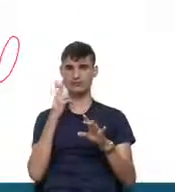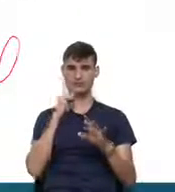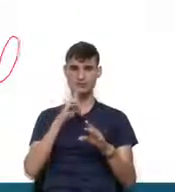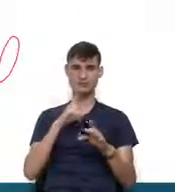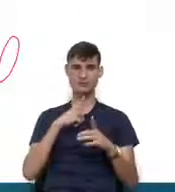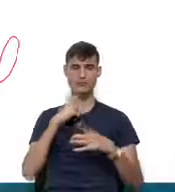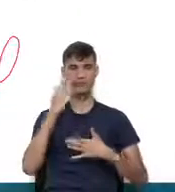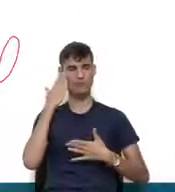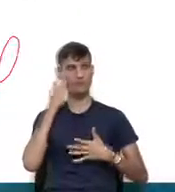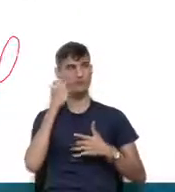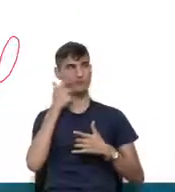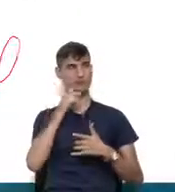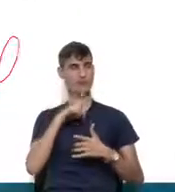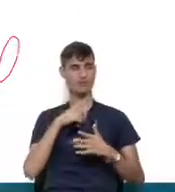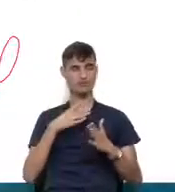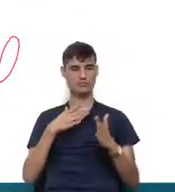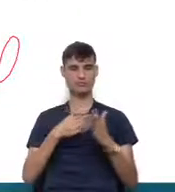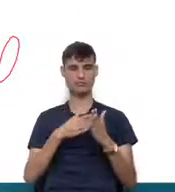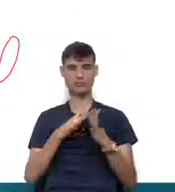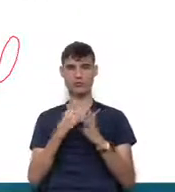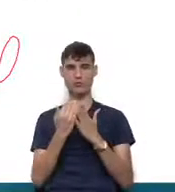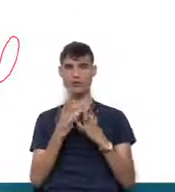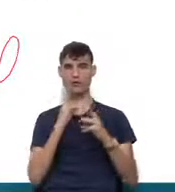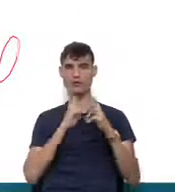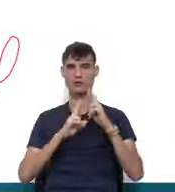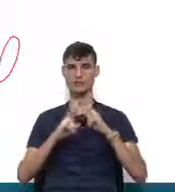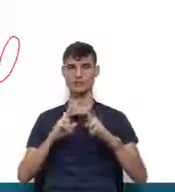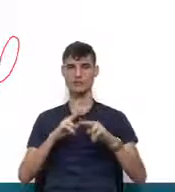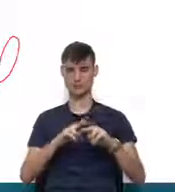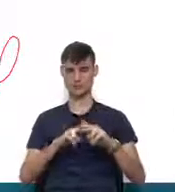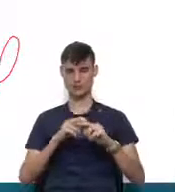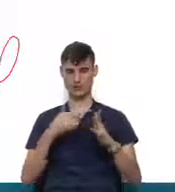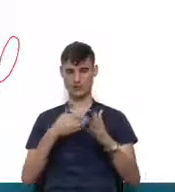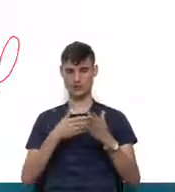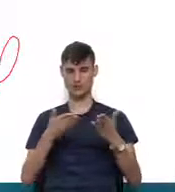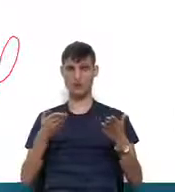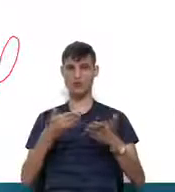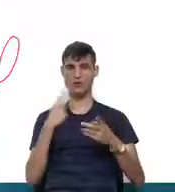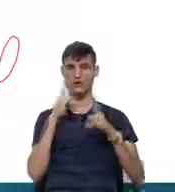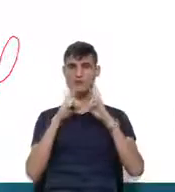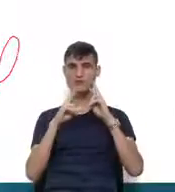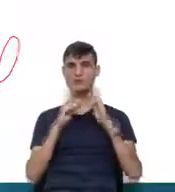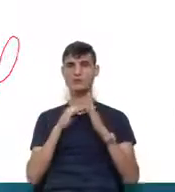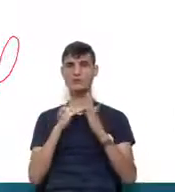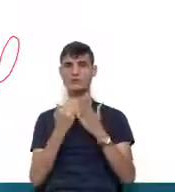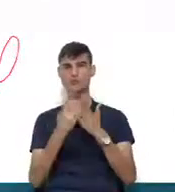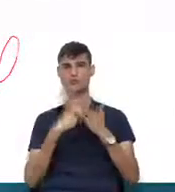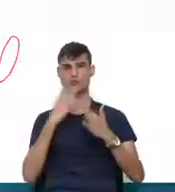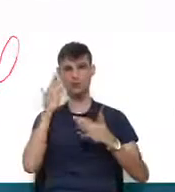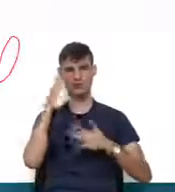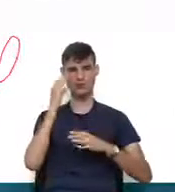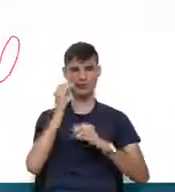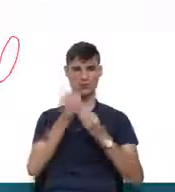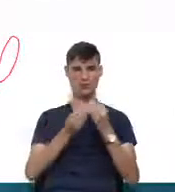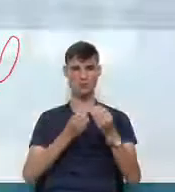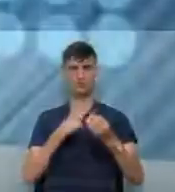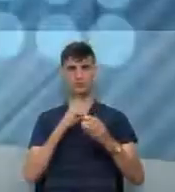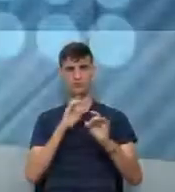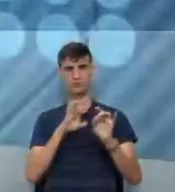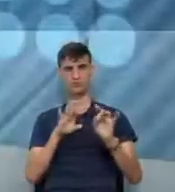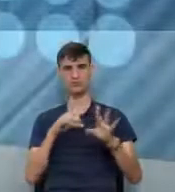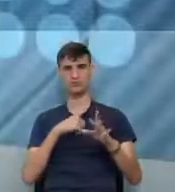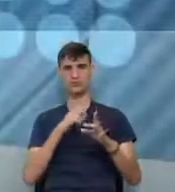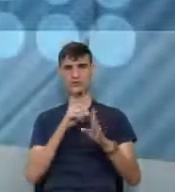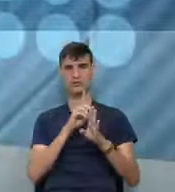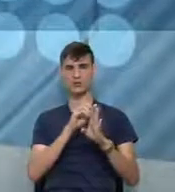possa chegar a essa resposta. Então, até o momento, a gente veio trabalhando, entendendo como que se comportam as equações que